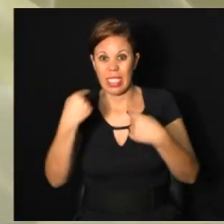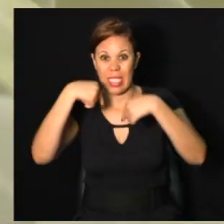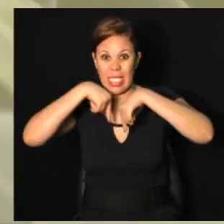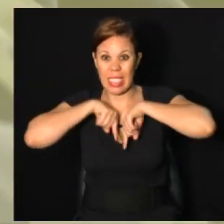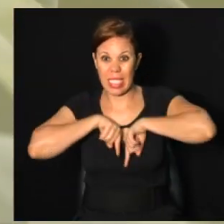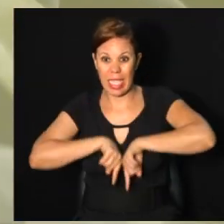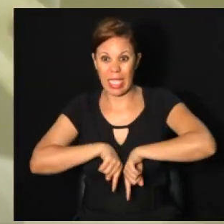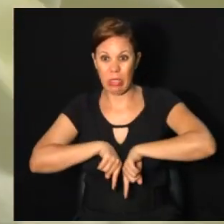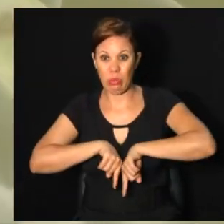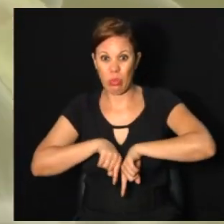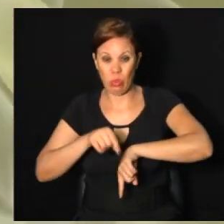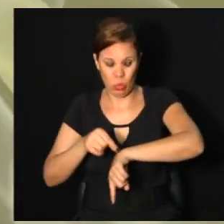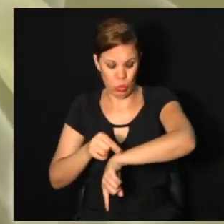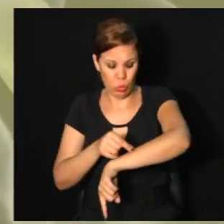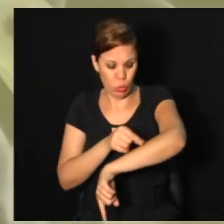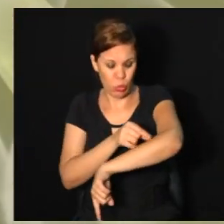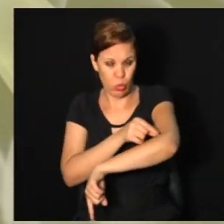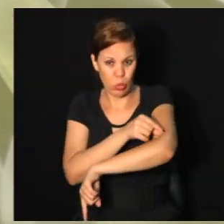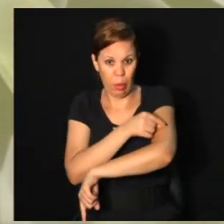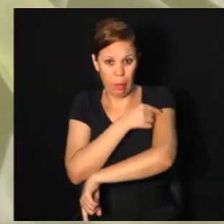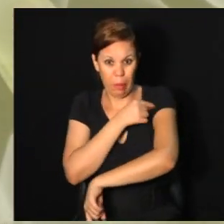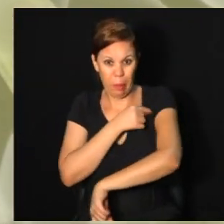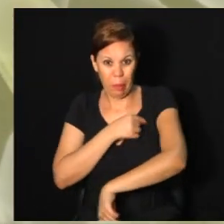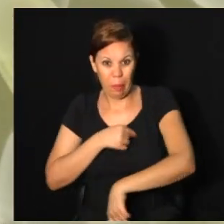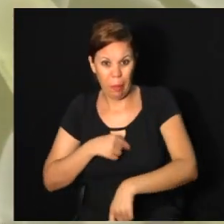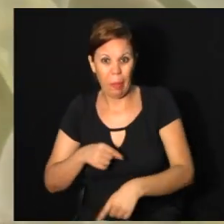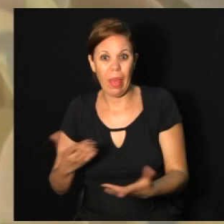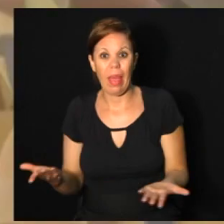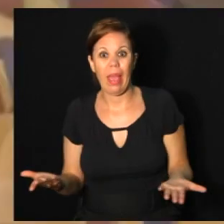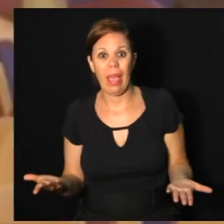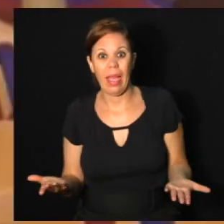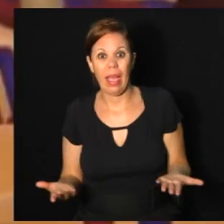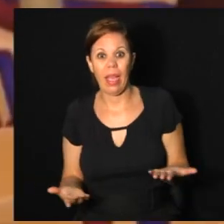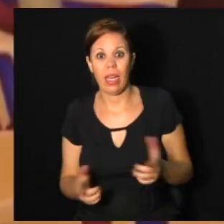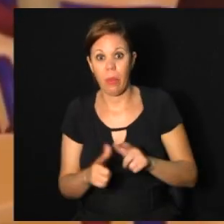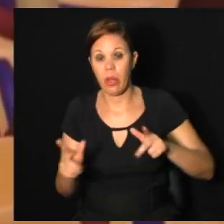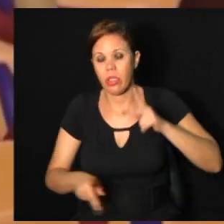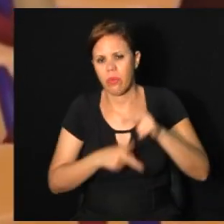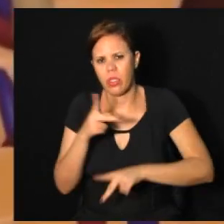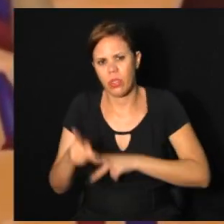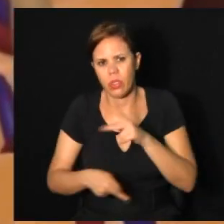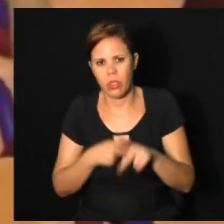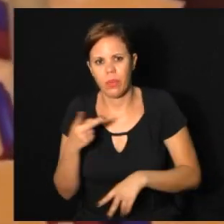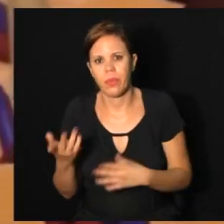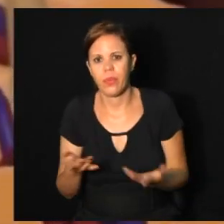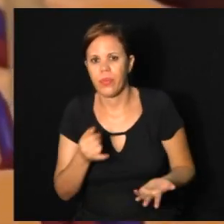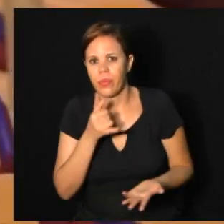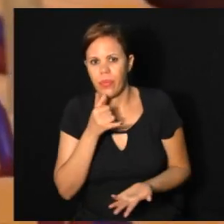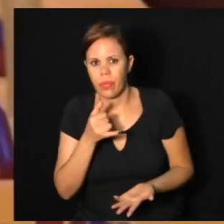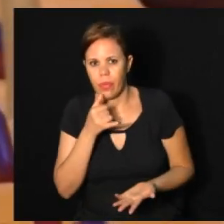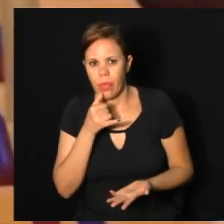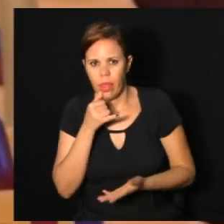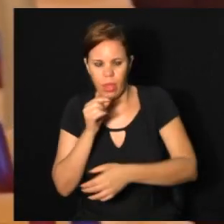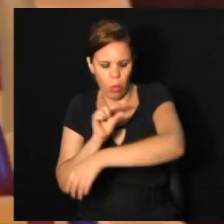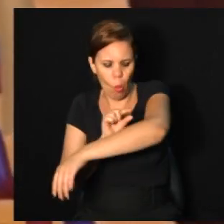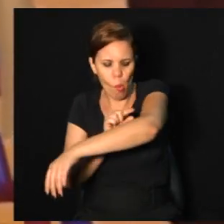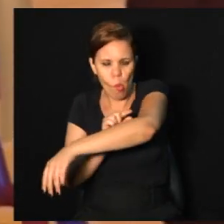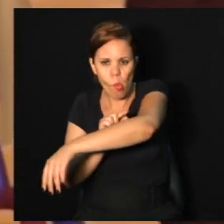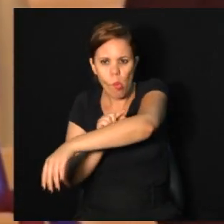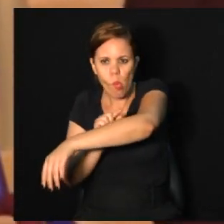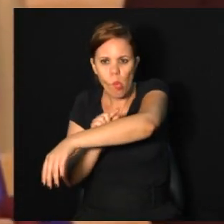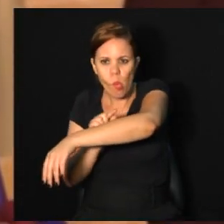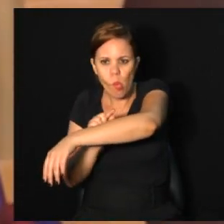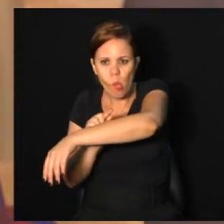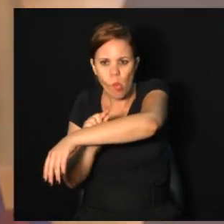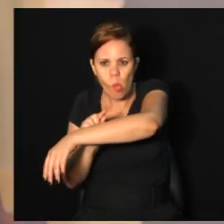Então, por exemplo, geralmente, na maioria das pessoas, ele pega um dermátomo, que a gente chama, que é uma parte da pele em